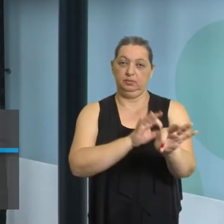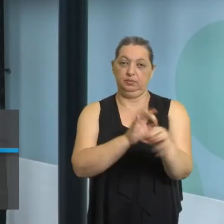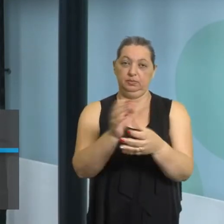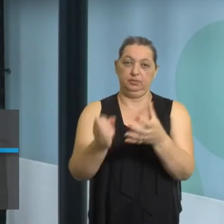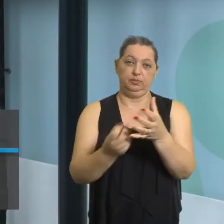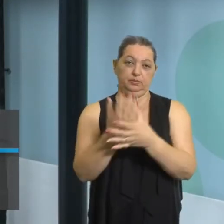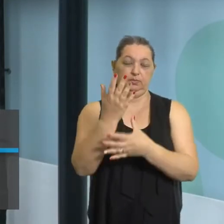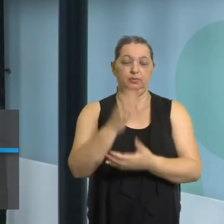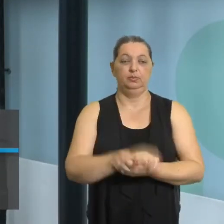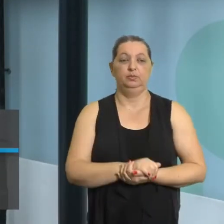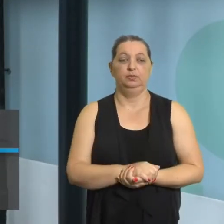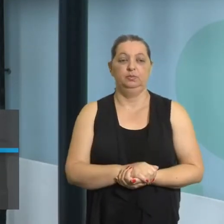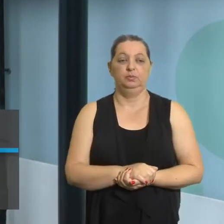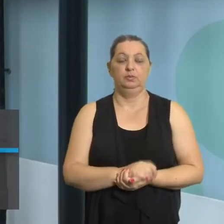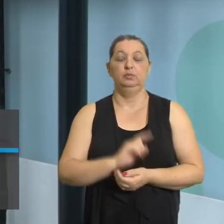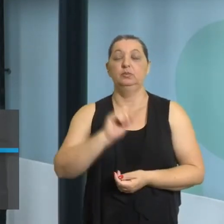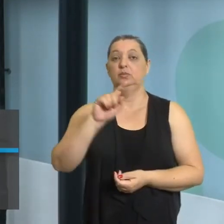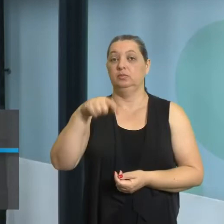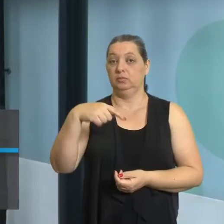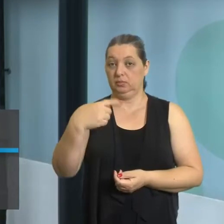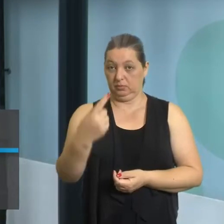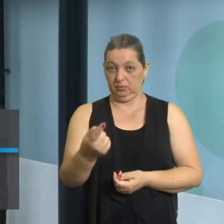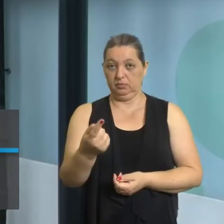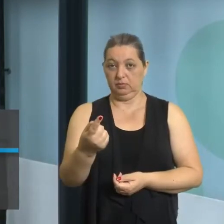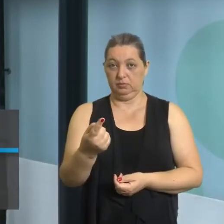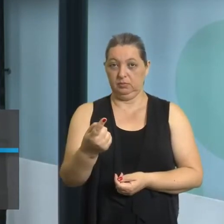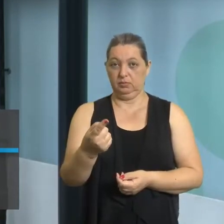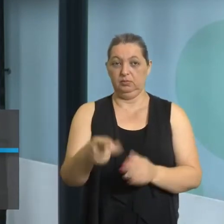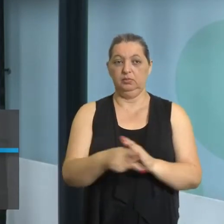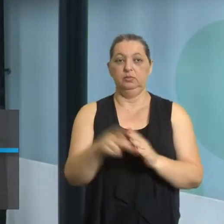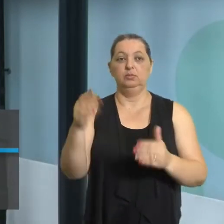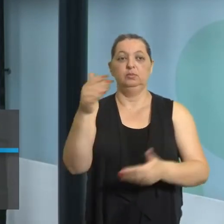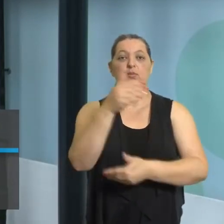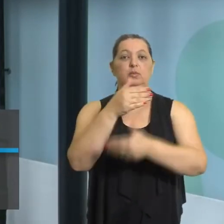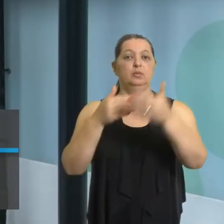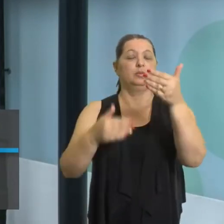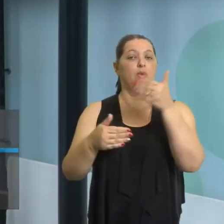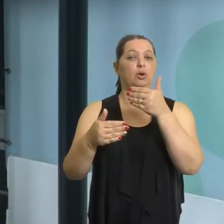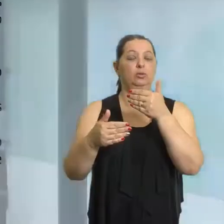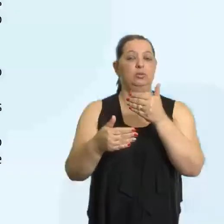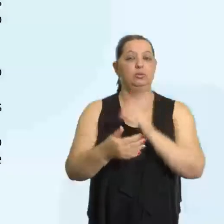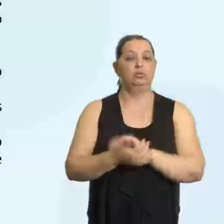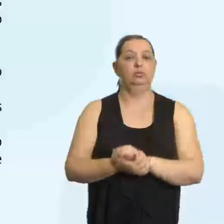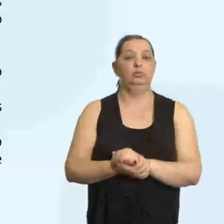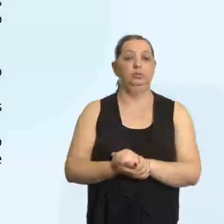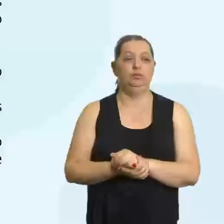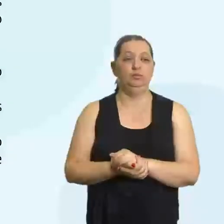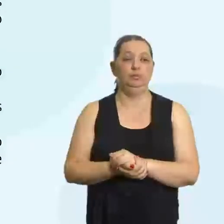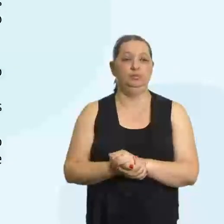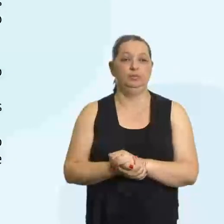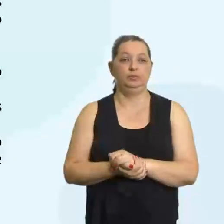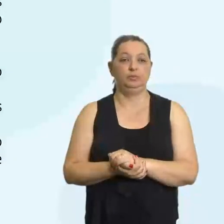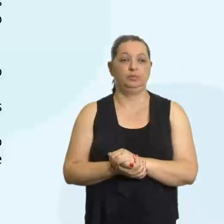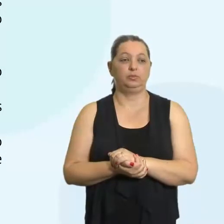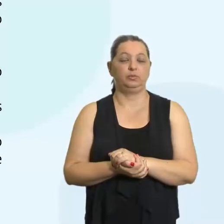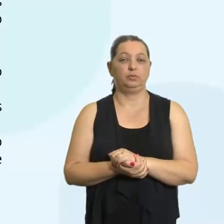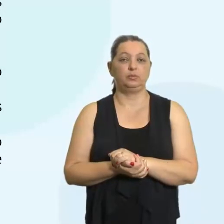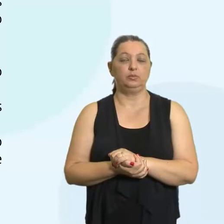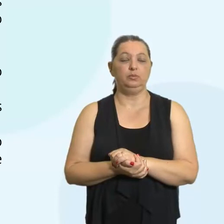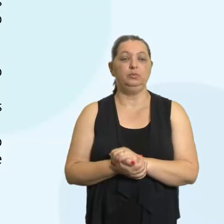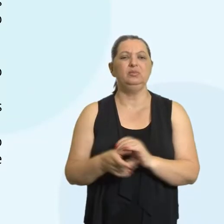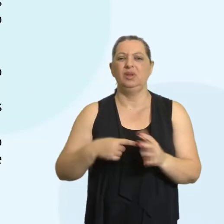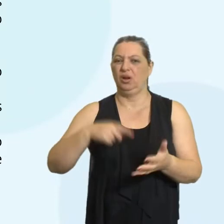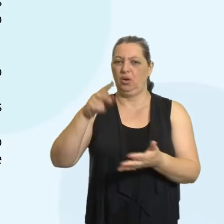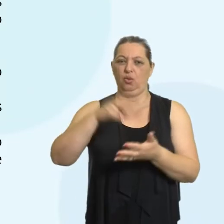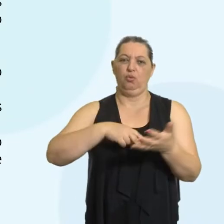e aí a gente vem logo em seguida O slide por favor diretor o próximo E aí eu não